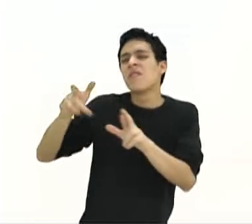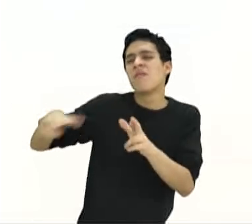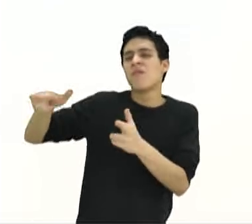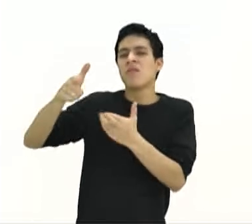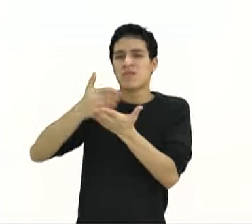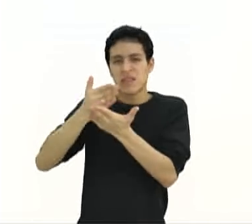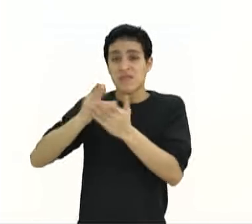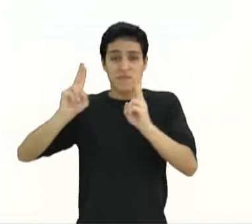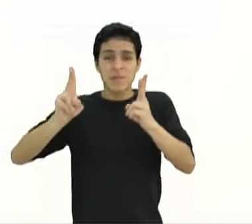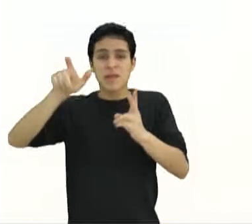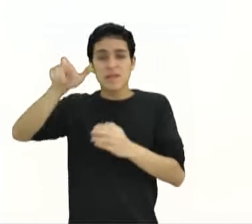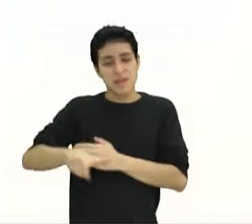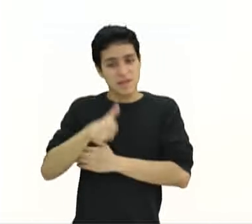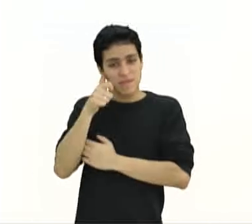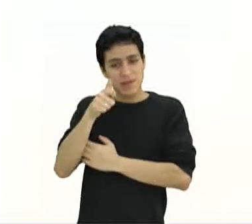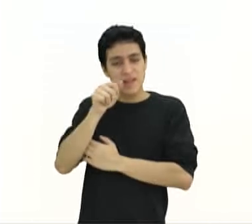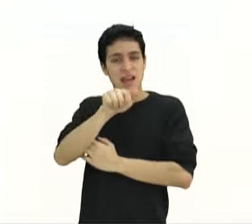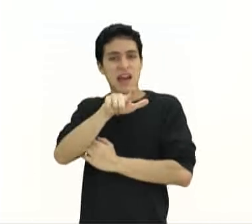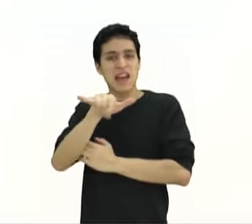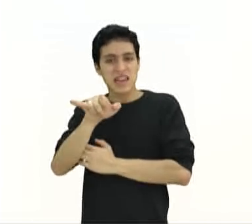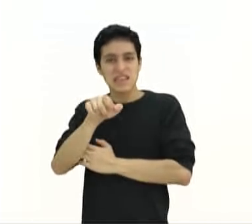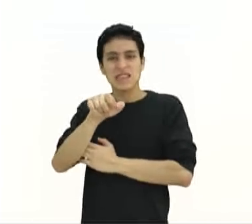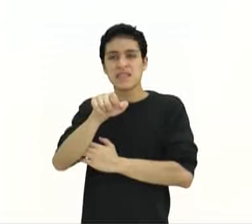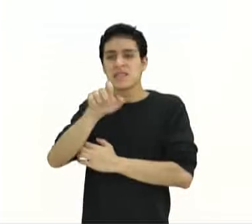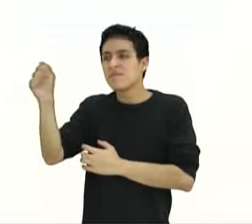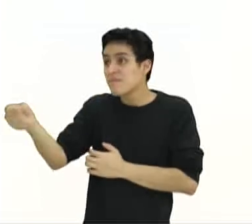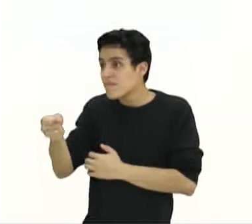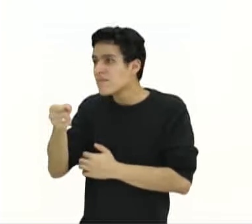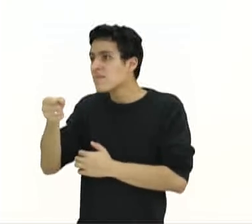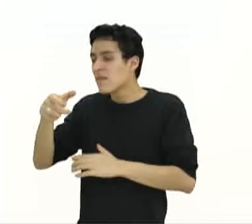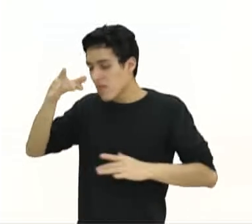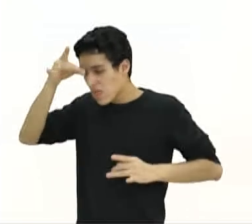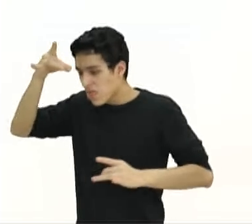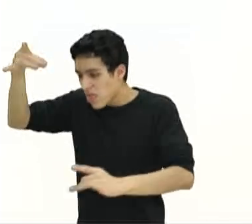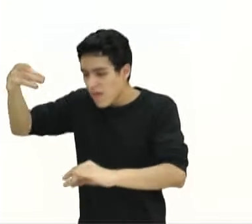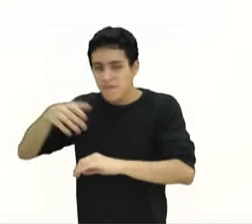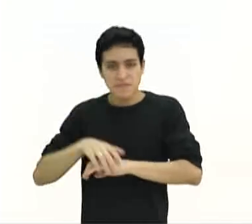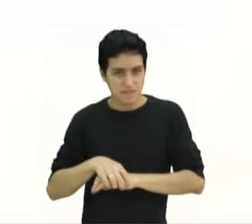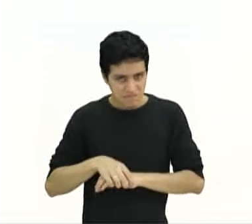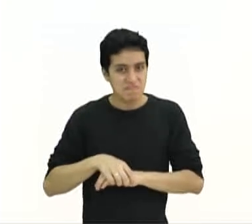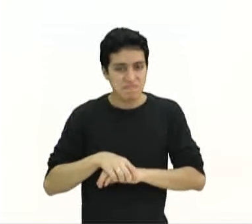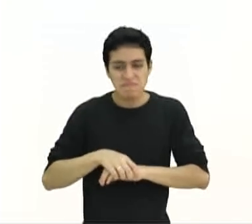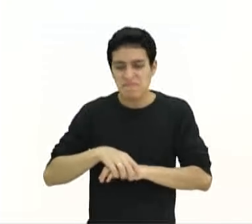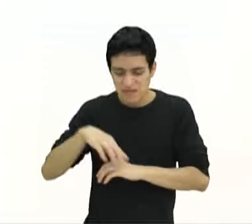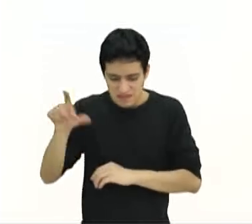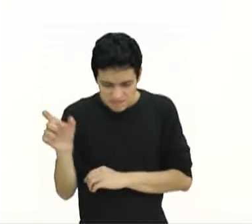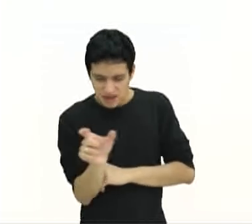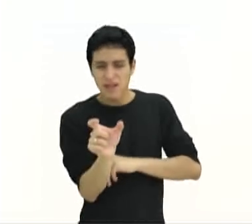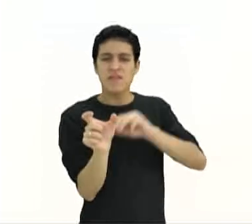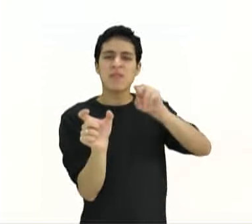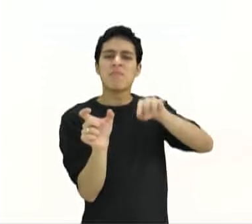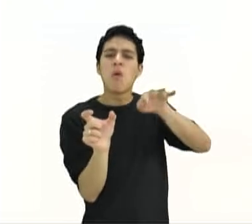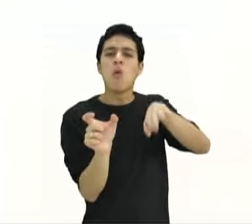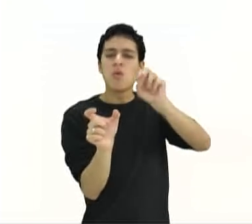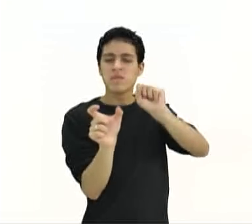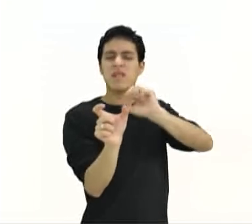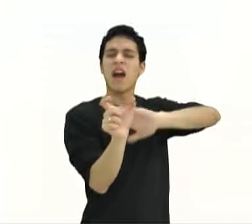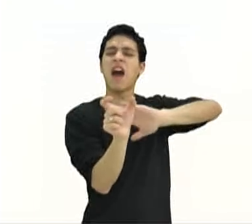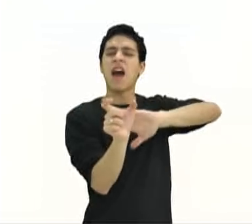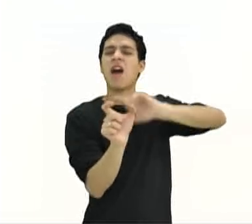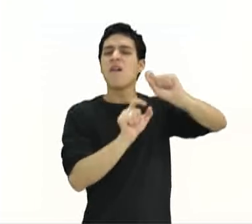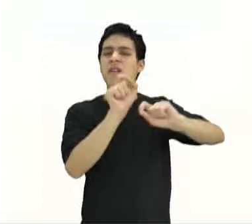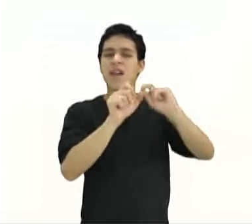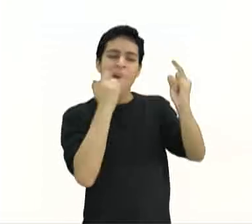personagem Alice, Alice através do espelho. E também, ao utilizar a palavra muitos, fica subentendida